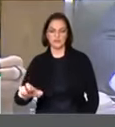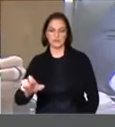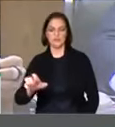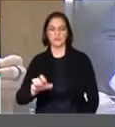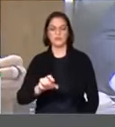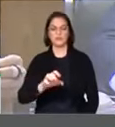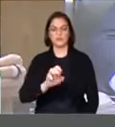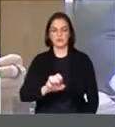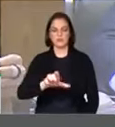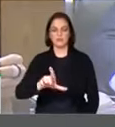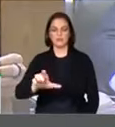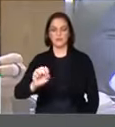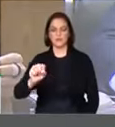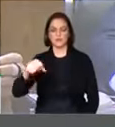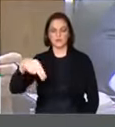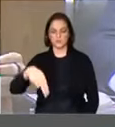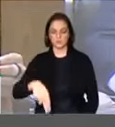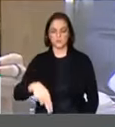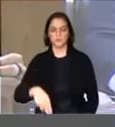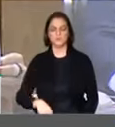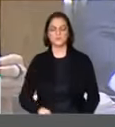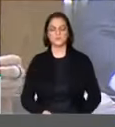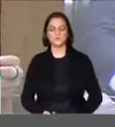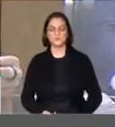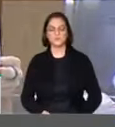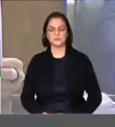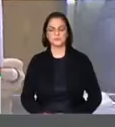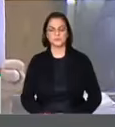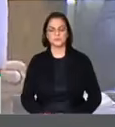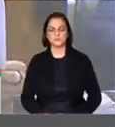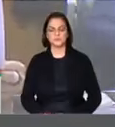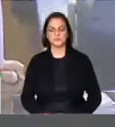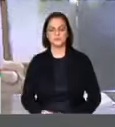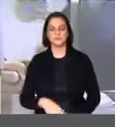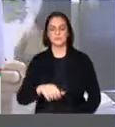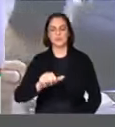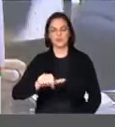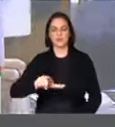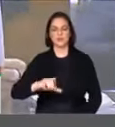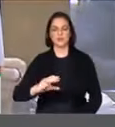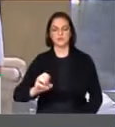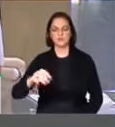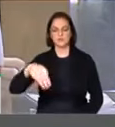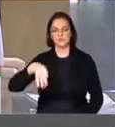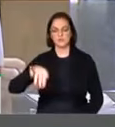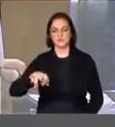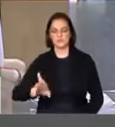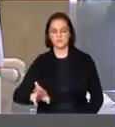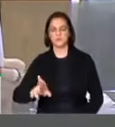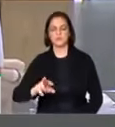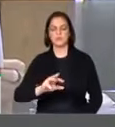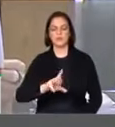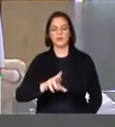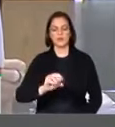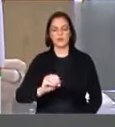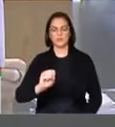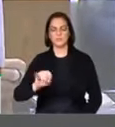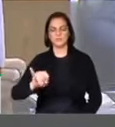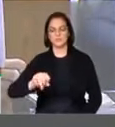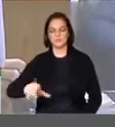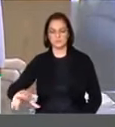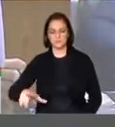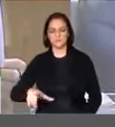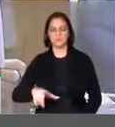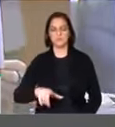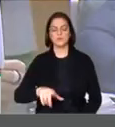Chaves, Elson Lourinho da Conceição, Alcemir de Oliveira Freire, Rosil Barbosa de